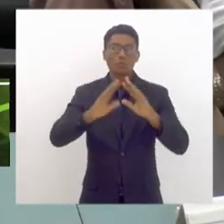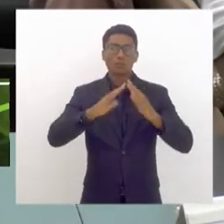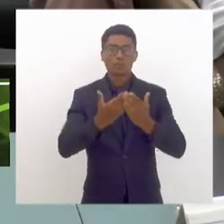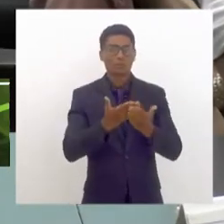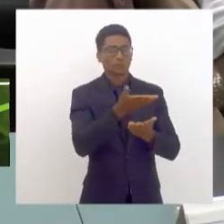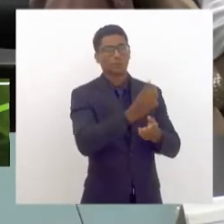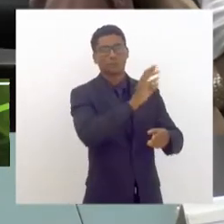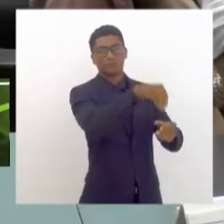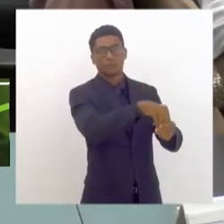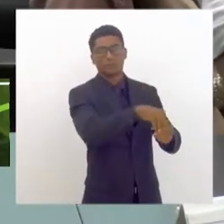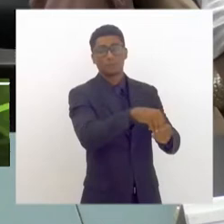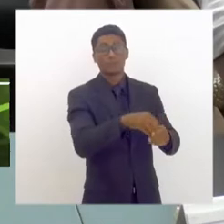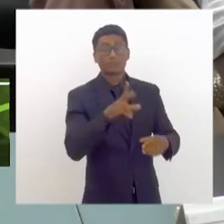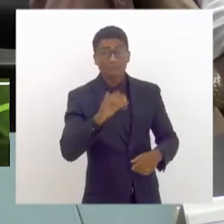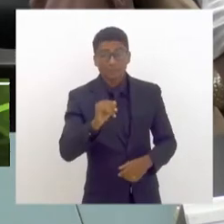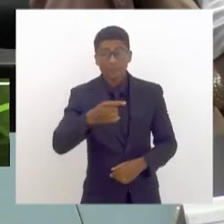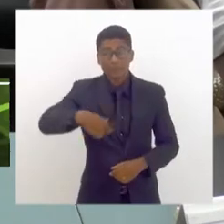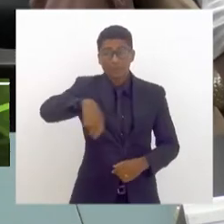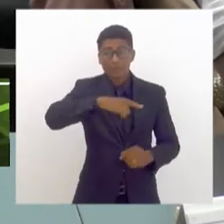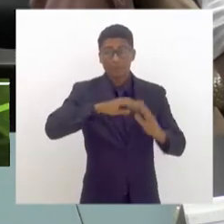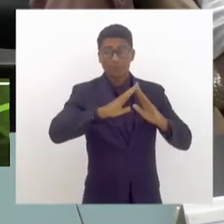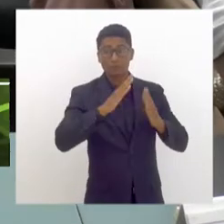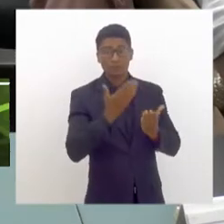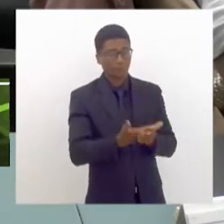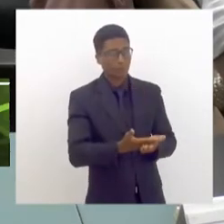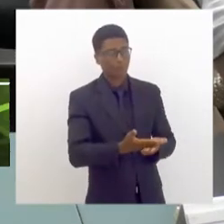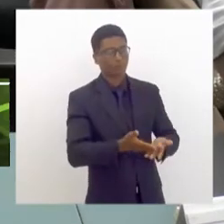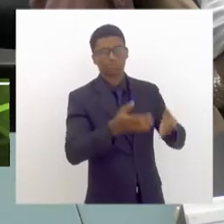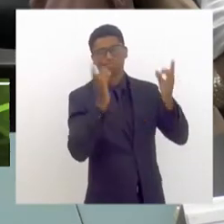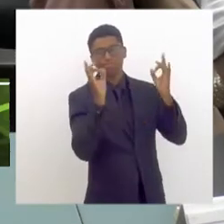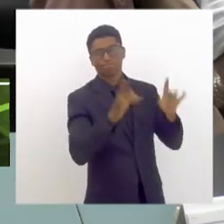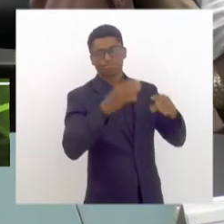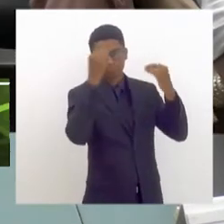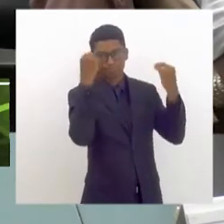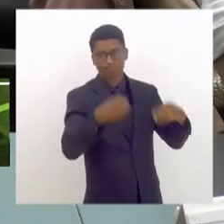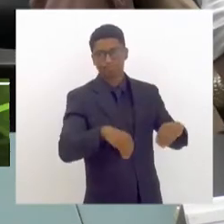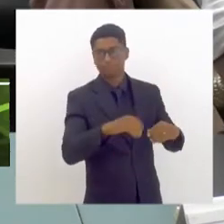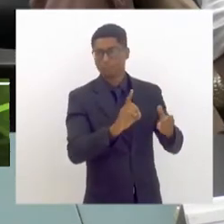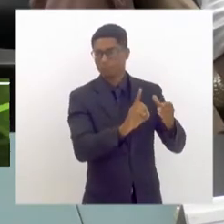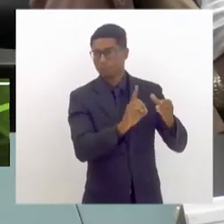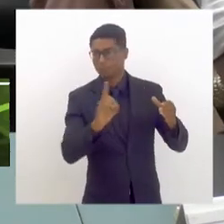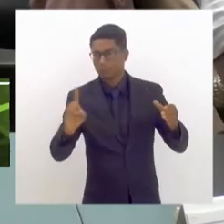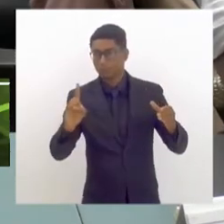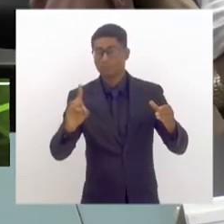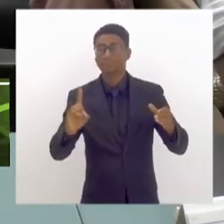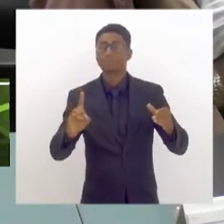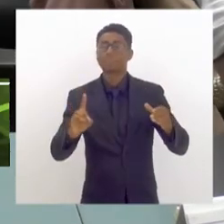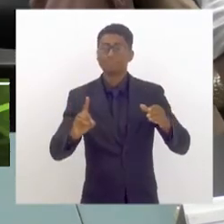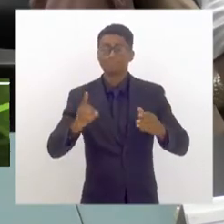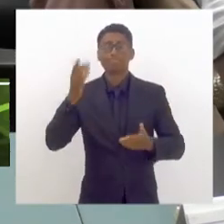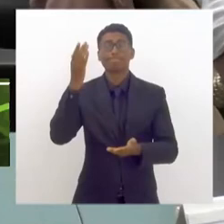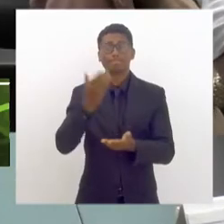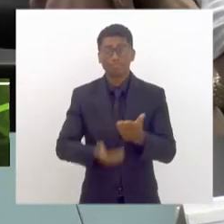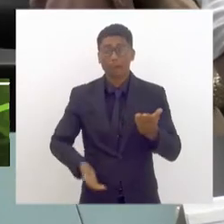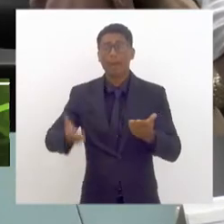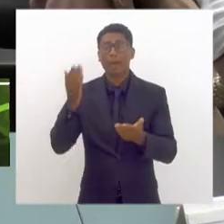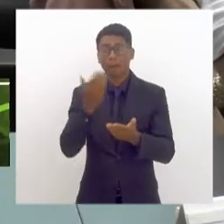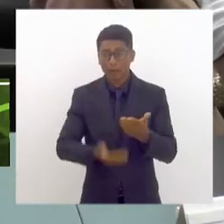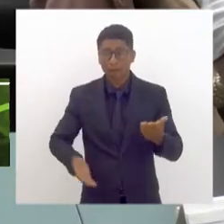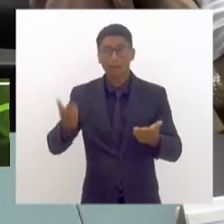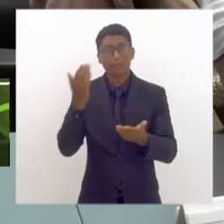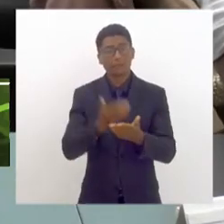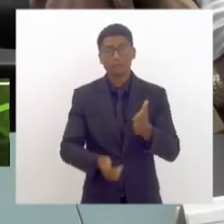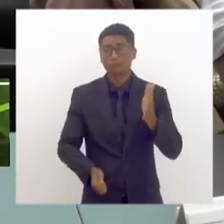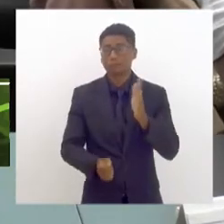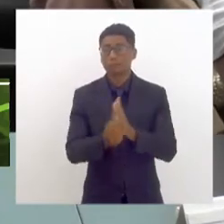a gente pode perder uma oportunidade como essa de entrar no, de descobrir que existe